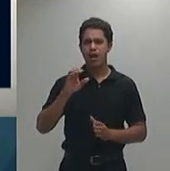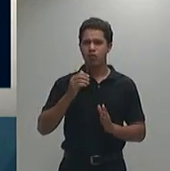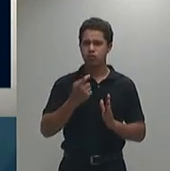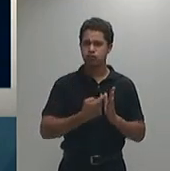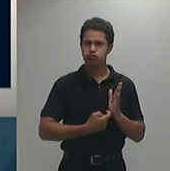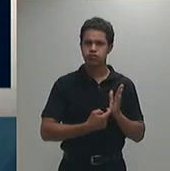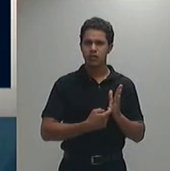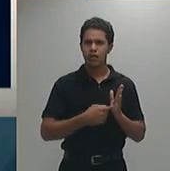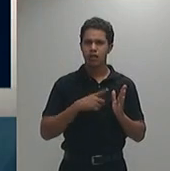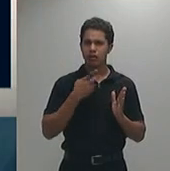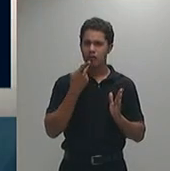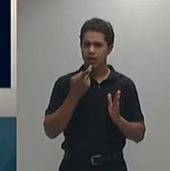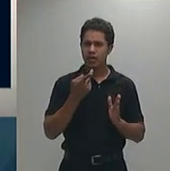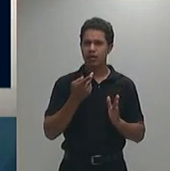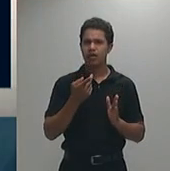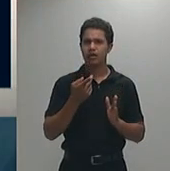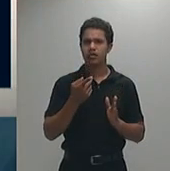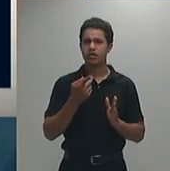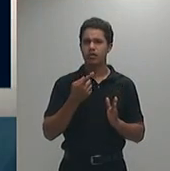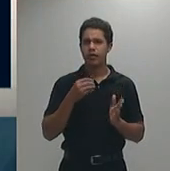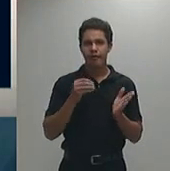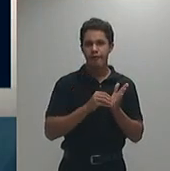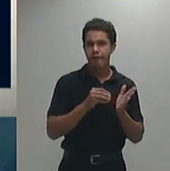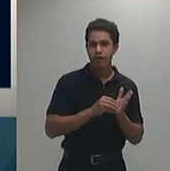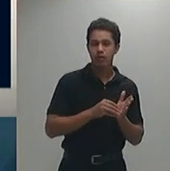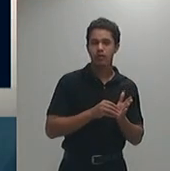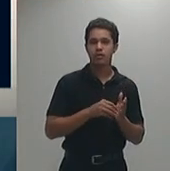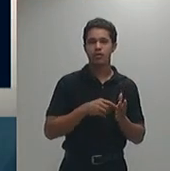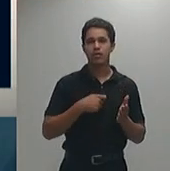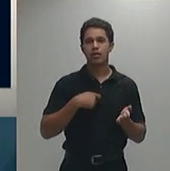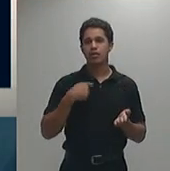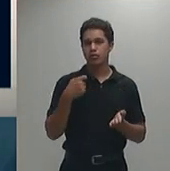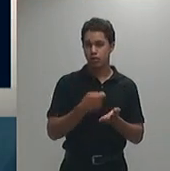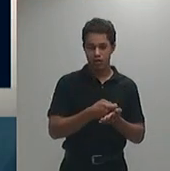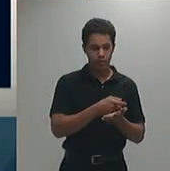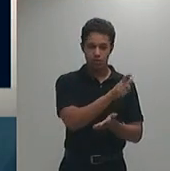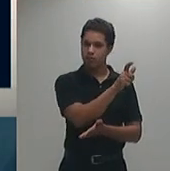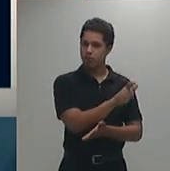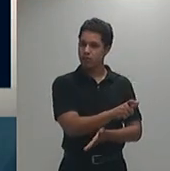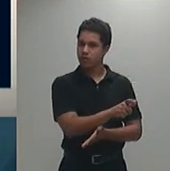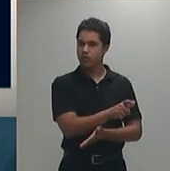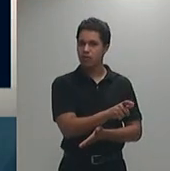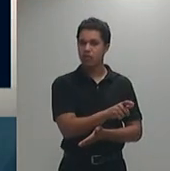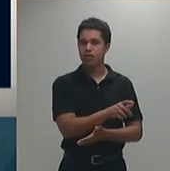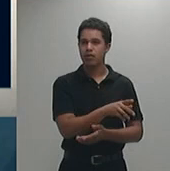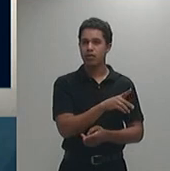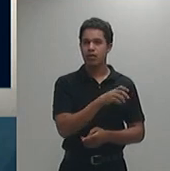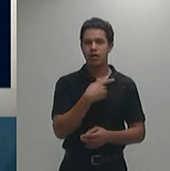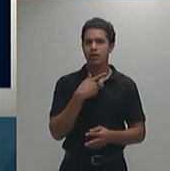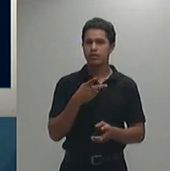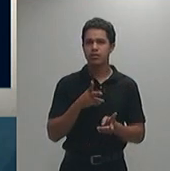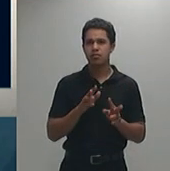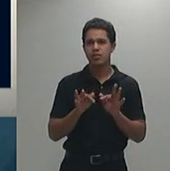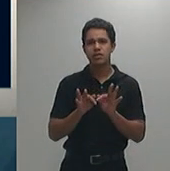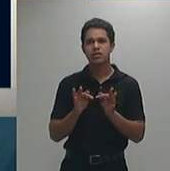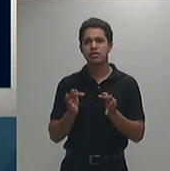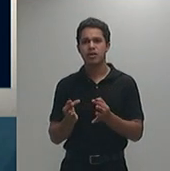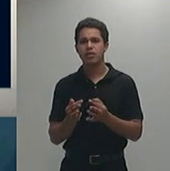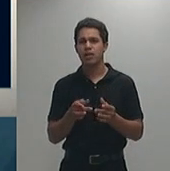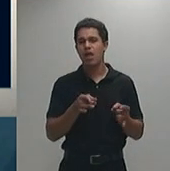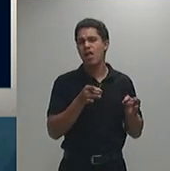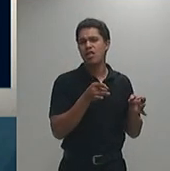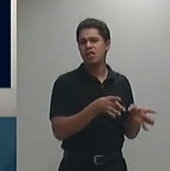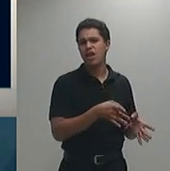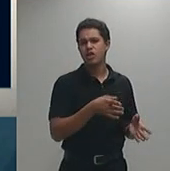falar da hipótese de inadimplência e inadimplência perdão do estipulante aquela interesse simplesmente deixa de